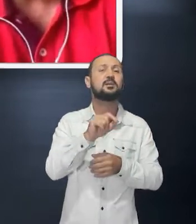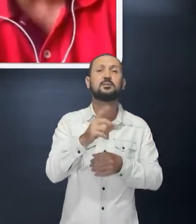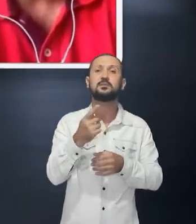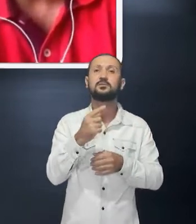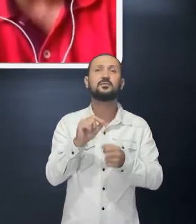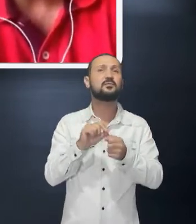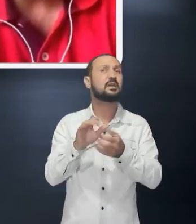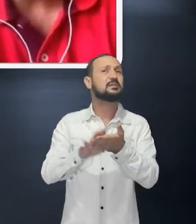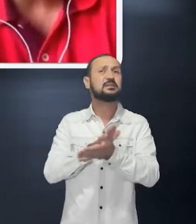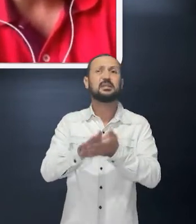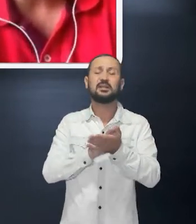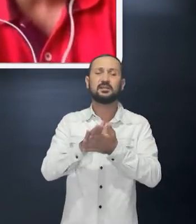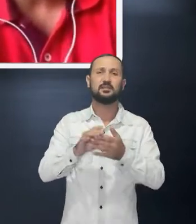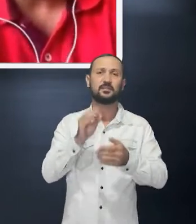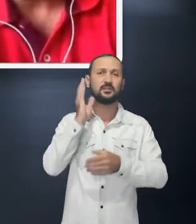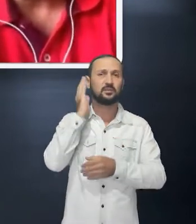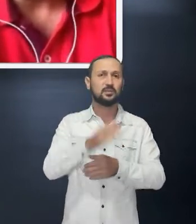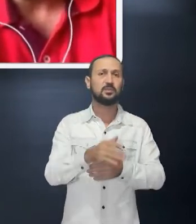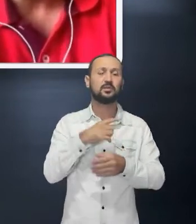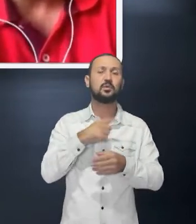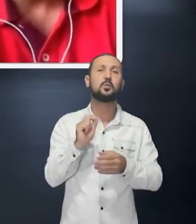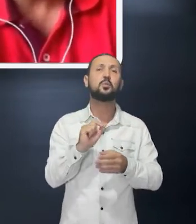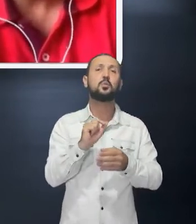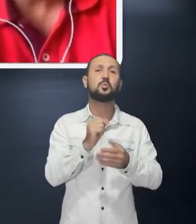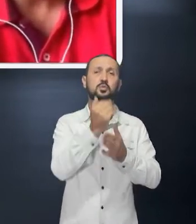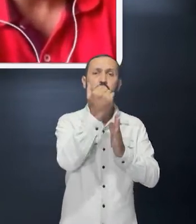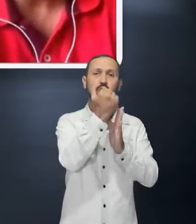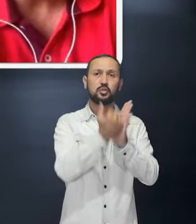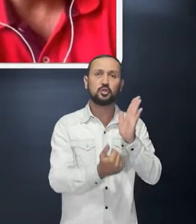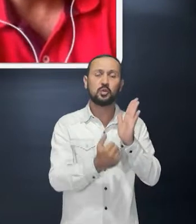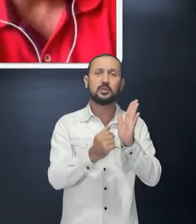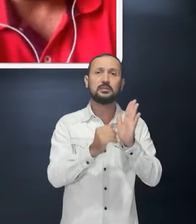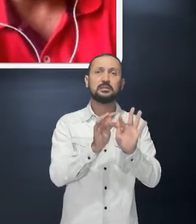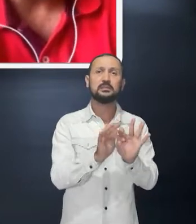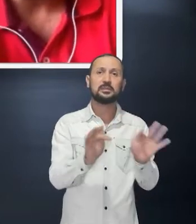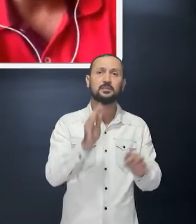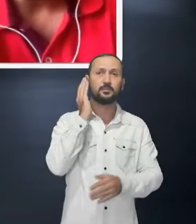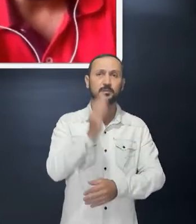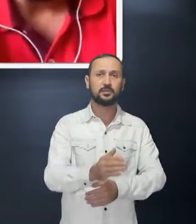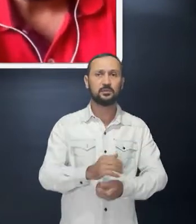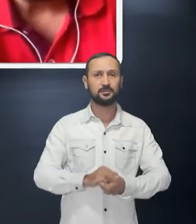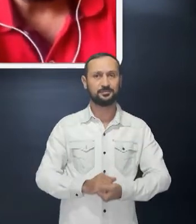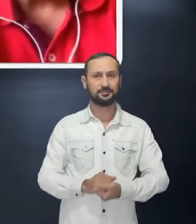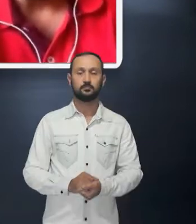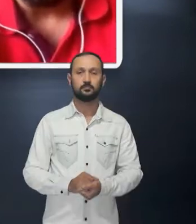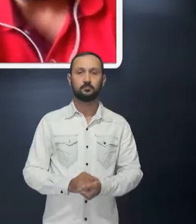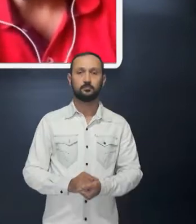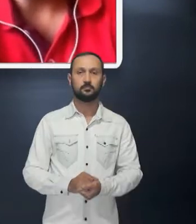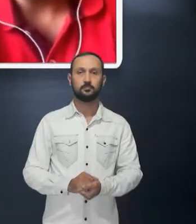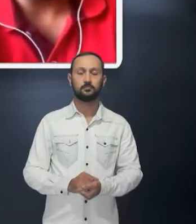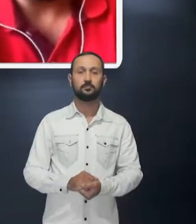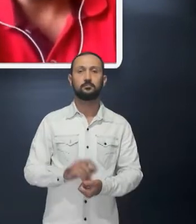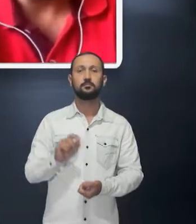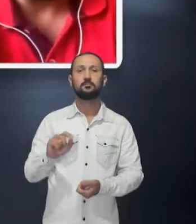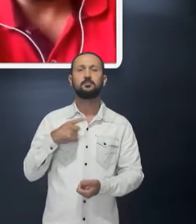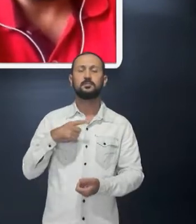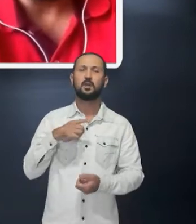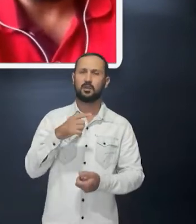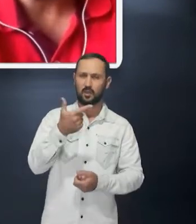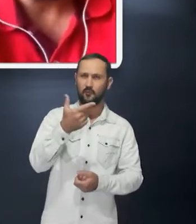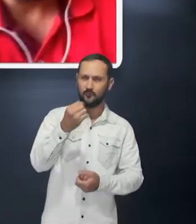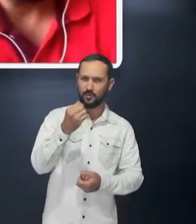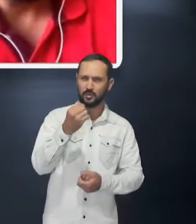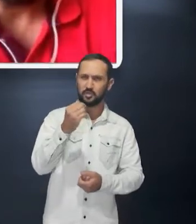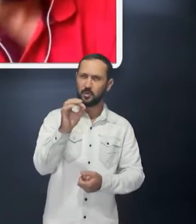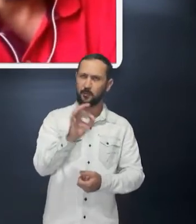atual, a grande maioria não faz dessa maneira. Você usa o desconto simplificado, que é 20% do seu